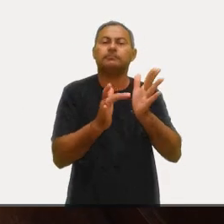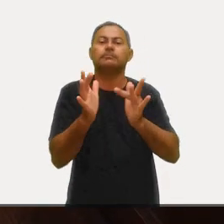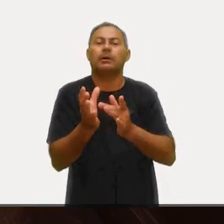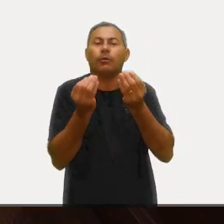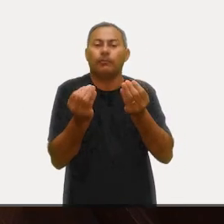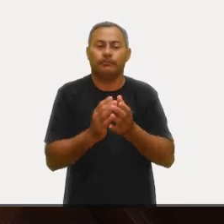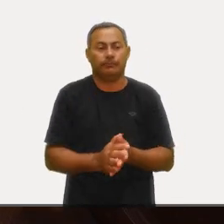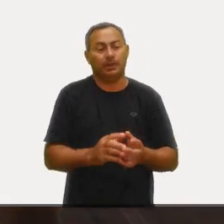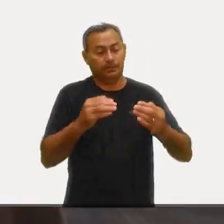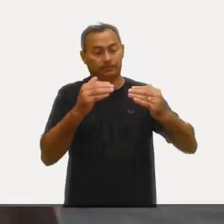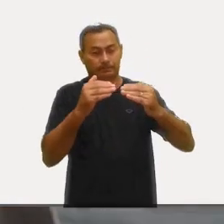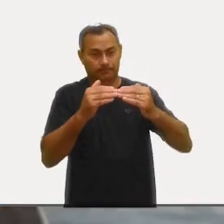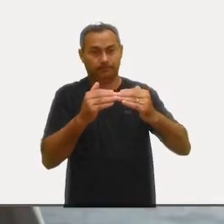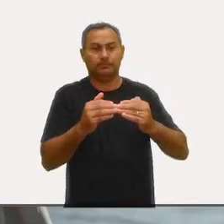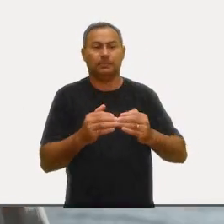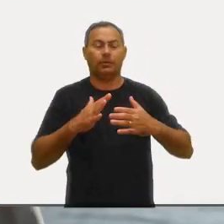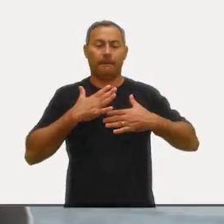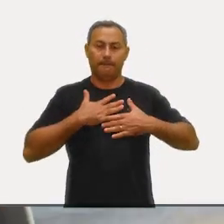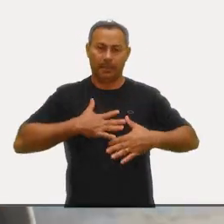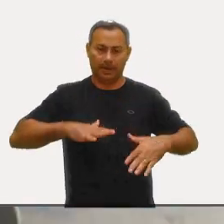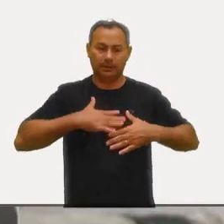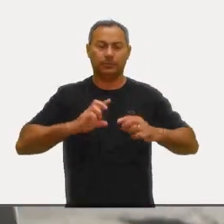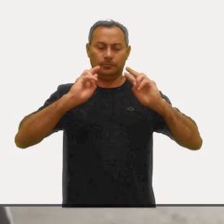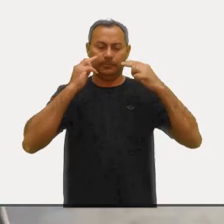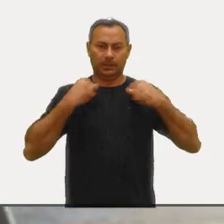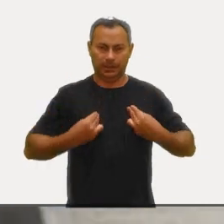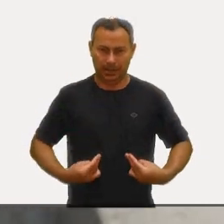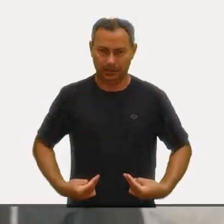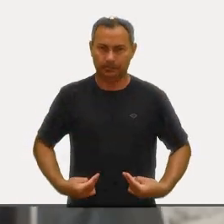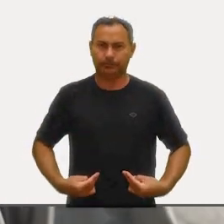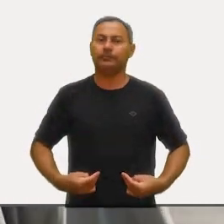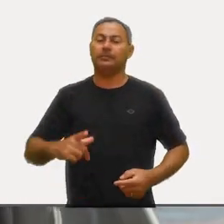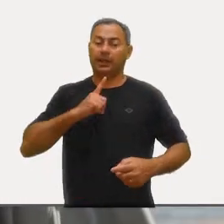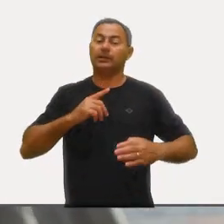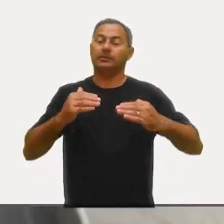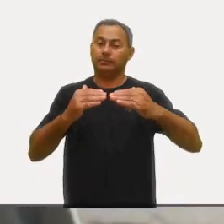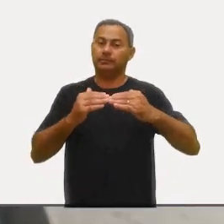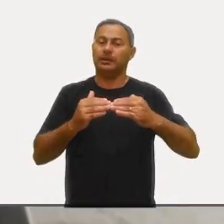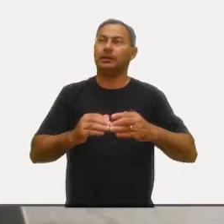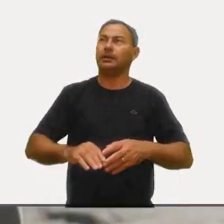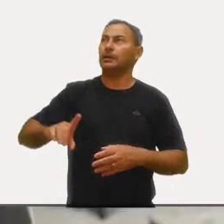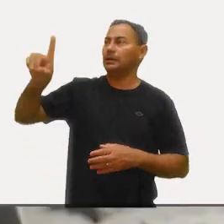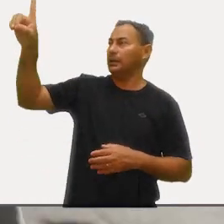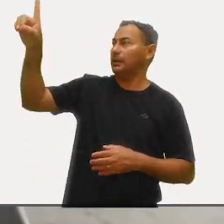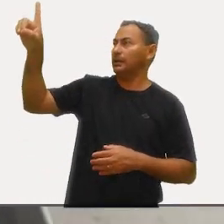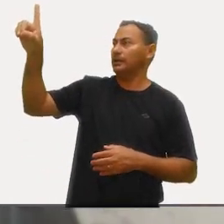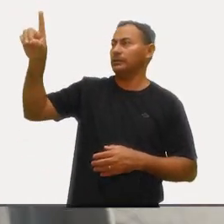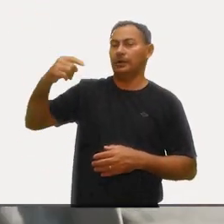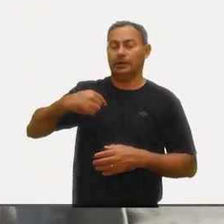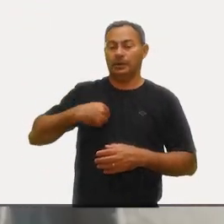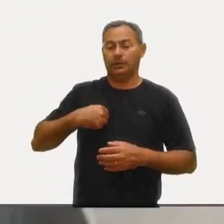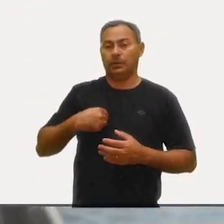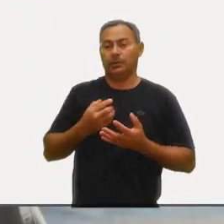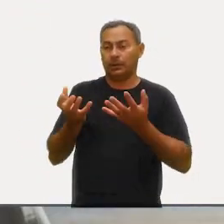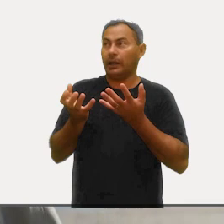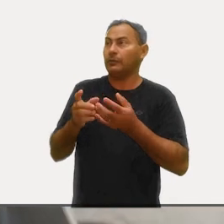de Jesus? Isto tem a ver com mansidão, com humildade. Isto tem a ver com dizer, Deus, não é o que